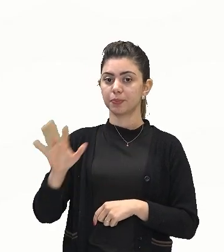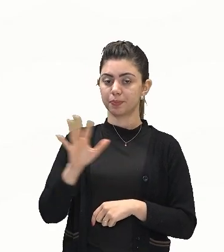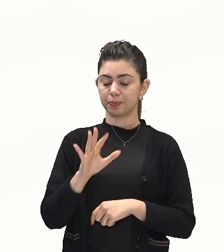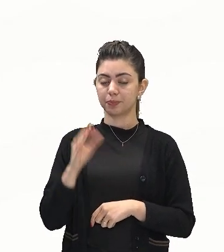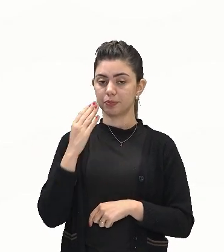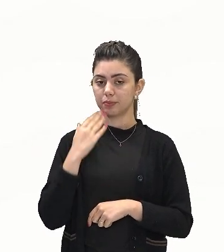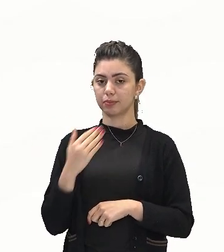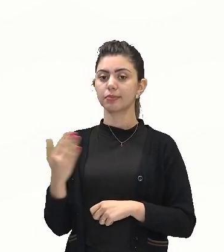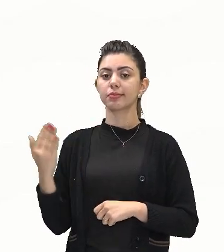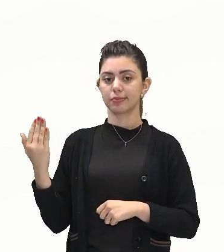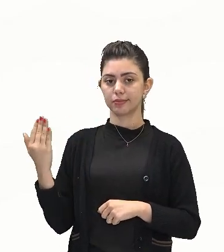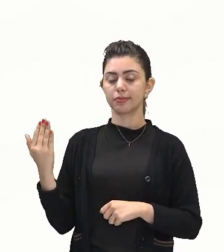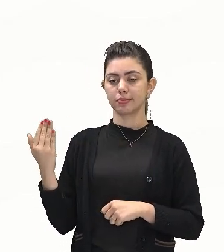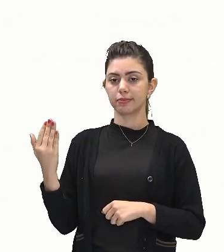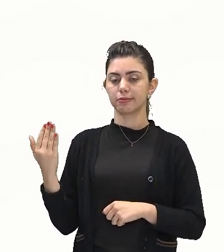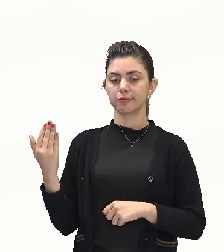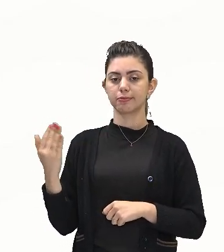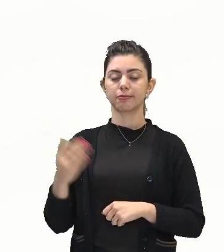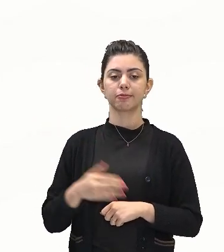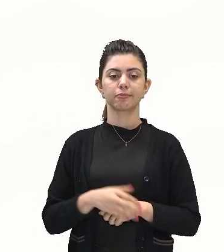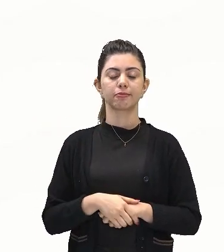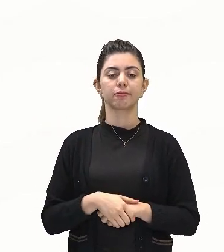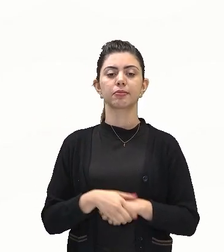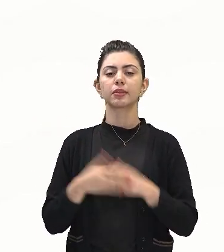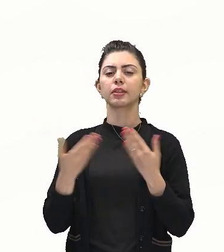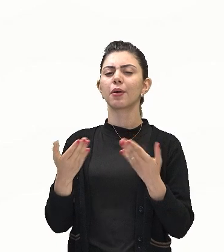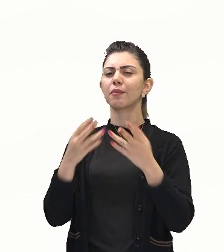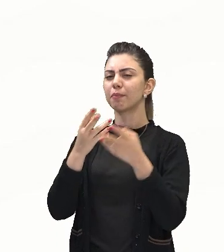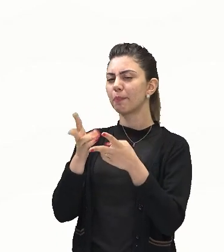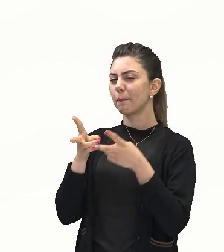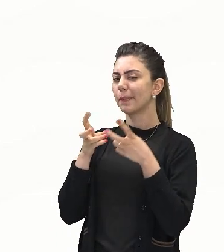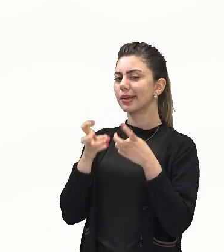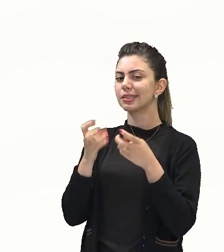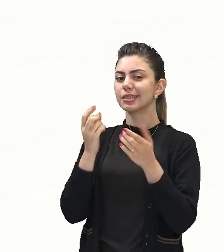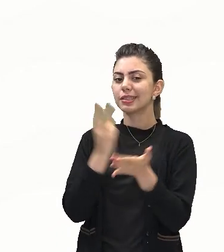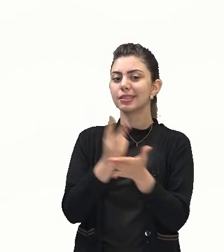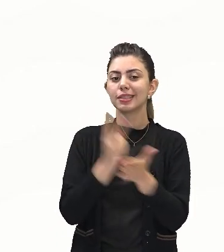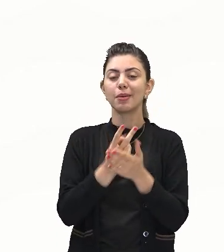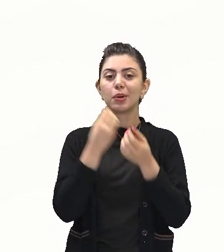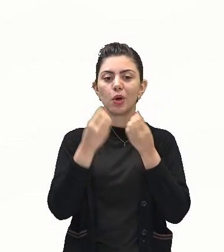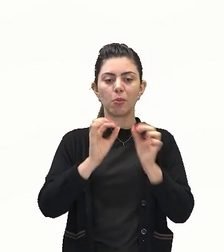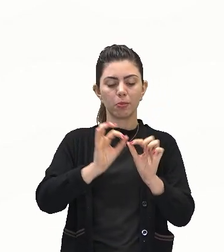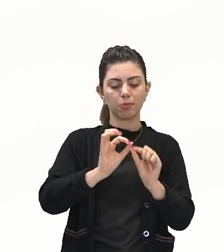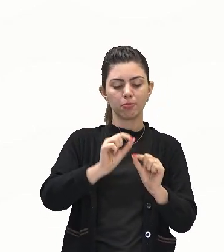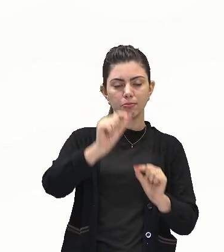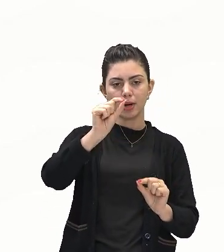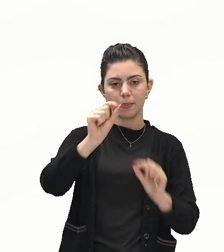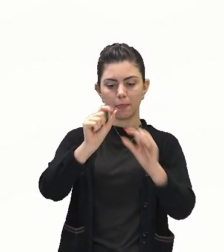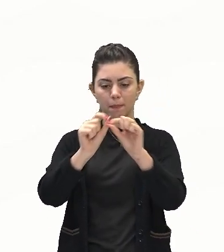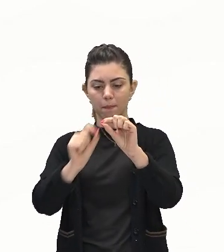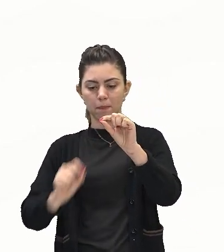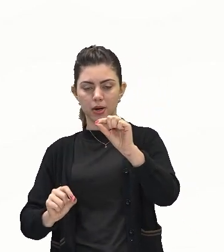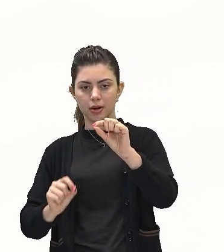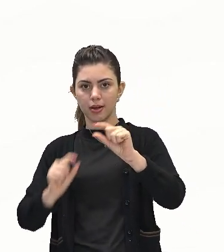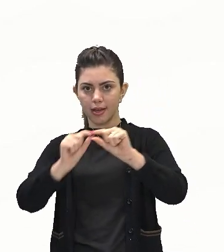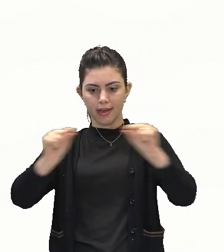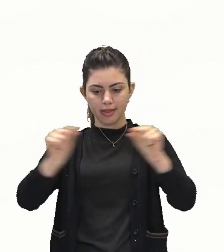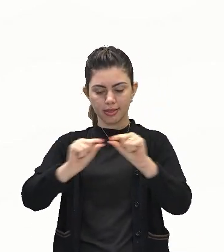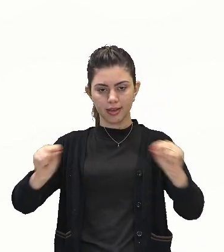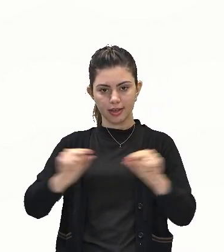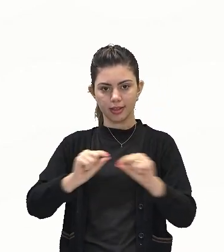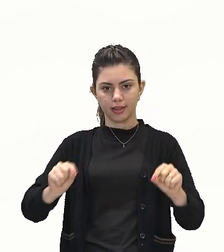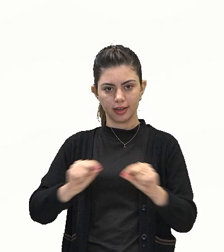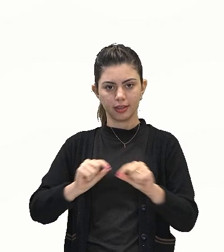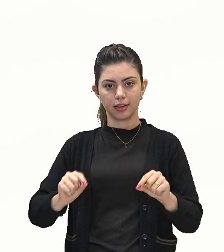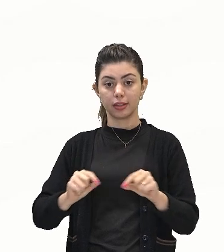polígonos. Observe que sempre linhas retas, tá? Todas